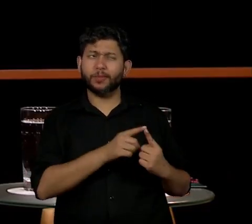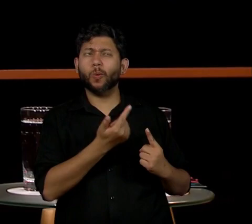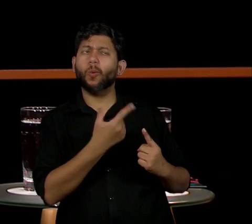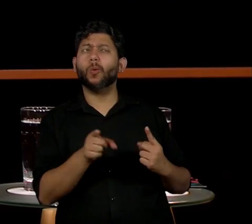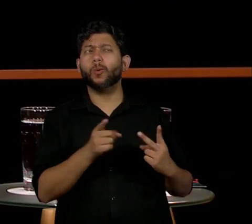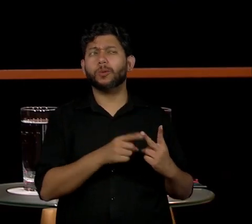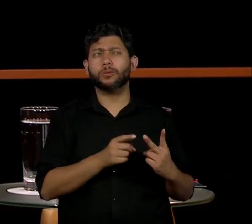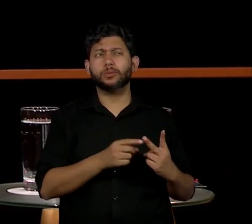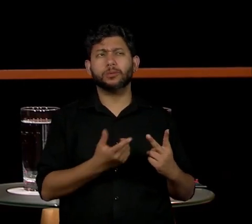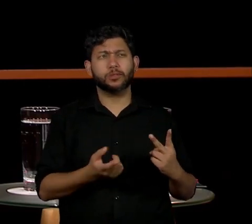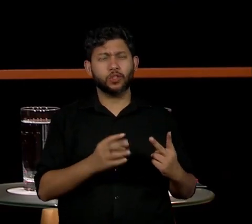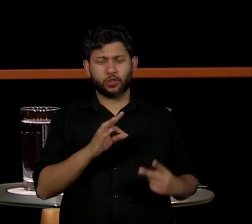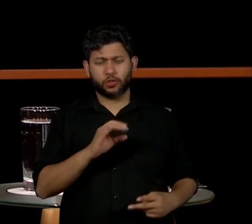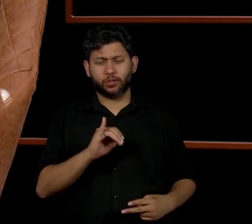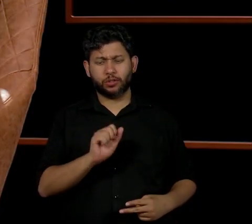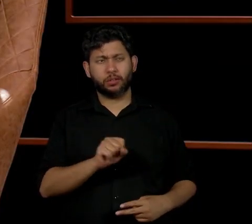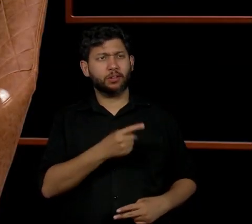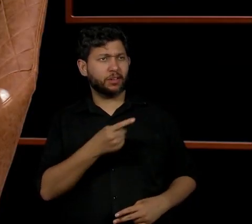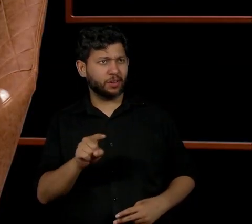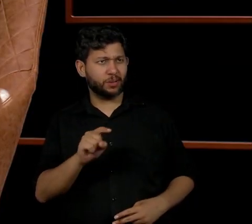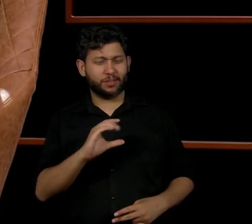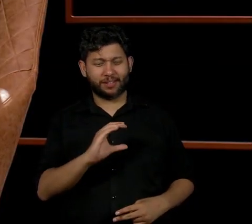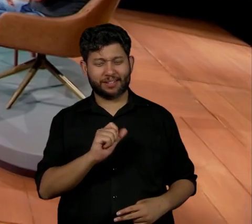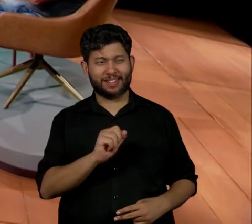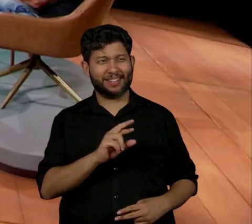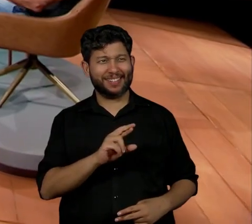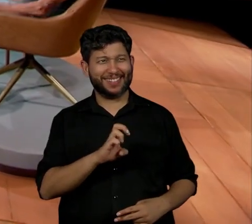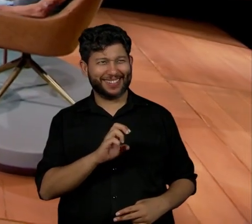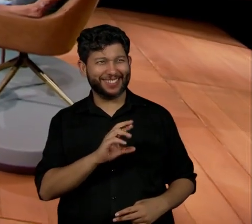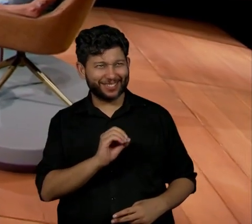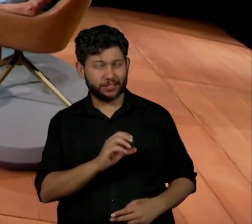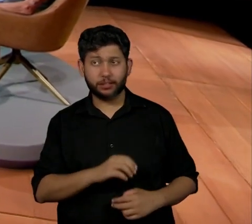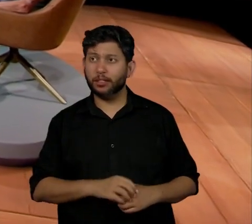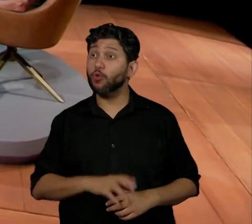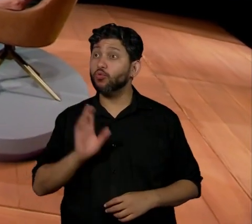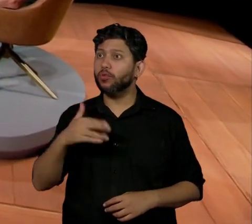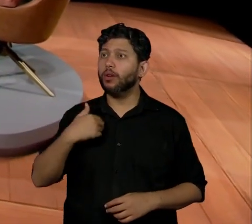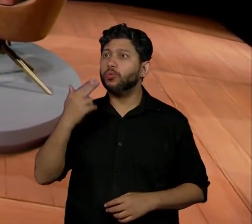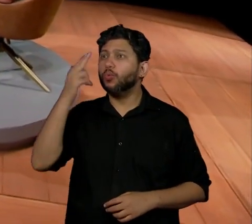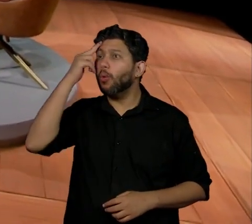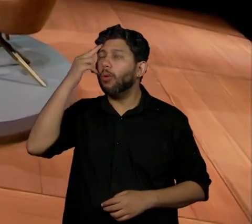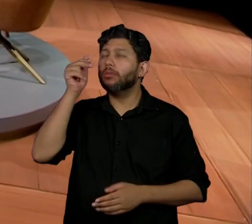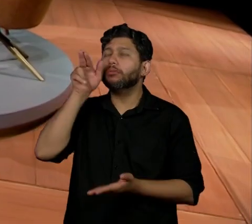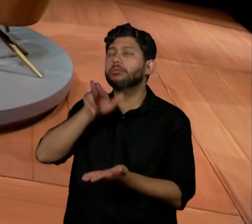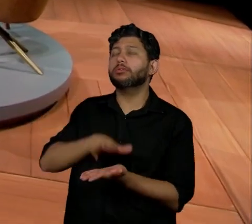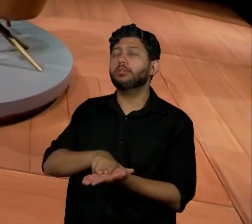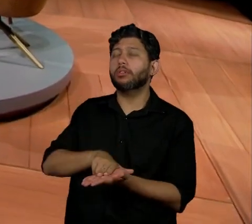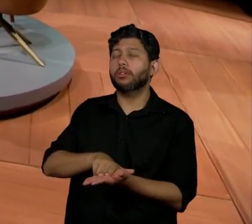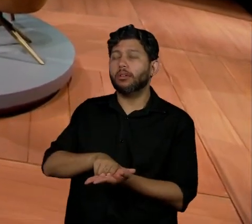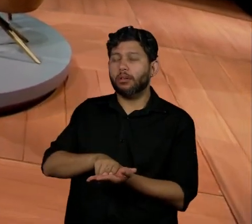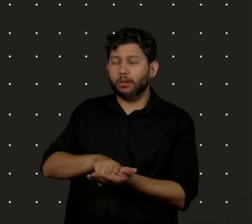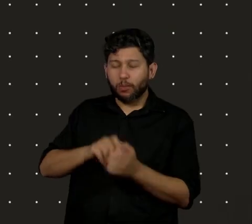vida foi o Tião Carreiro, não foi? Eu cheguei a sonhar que eu era o Tião Carreiro. Entendeu? Cheguei a sonhar que eu era o